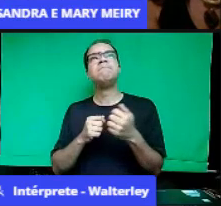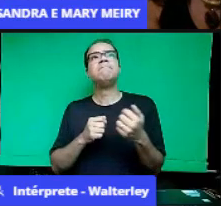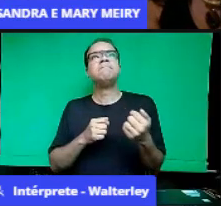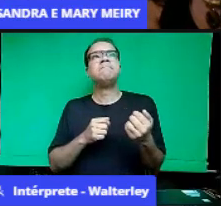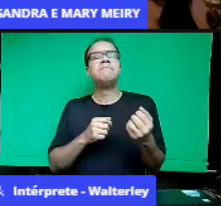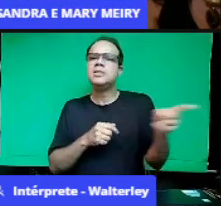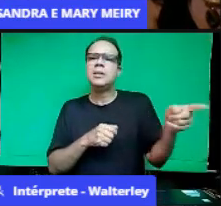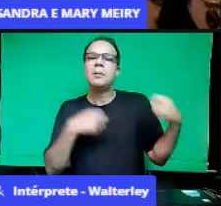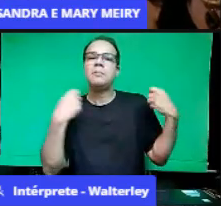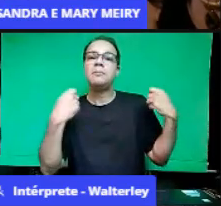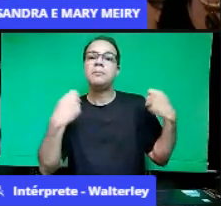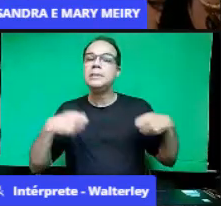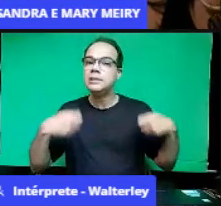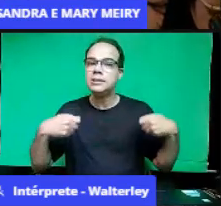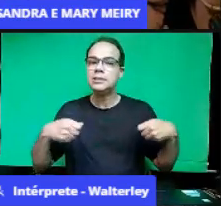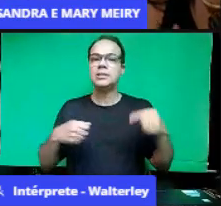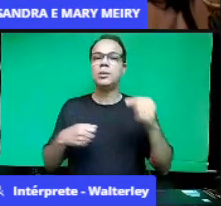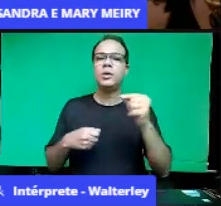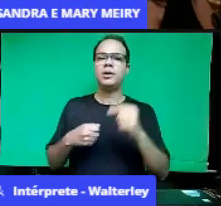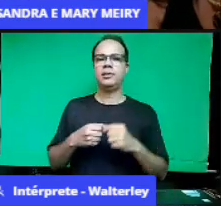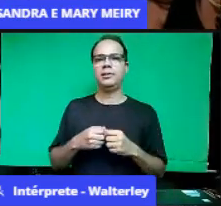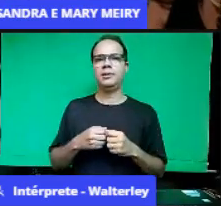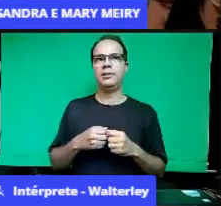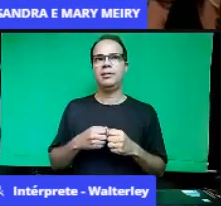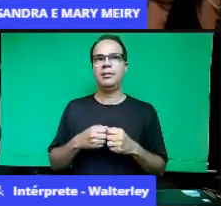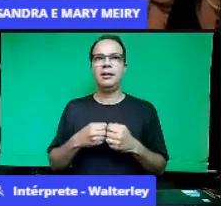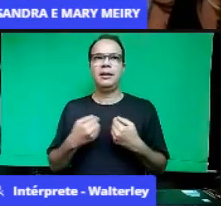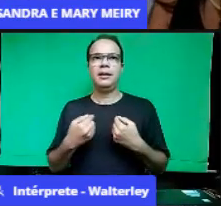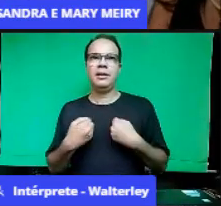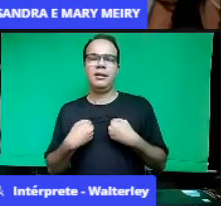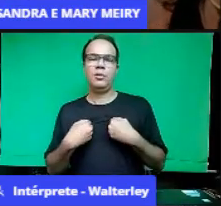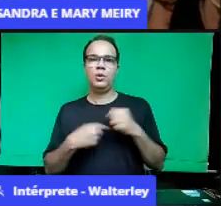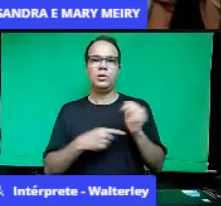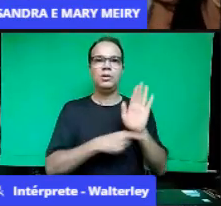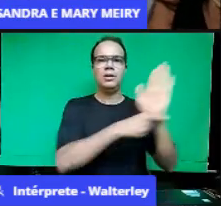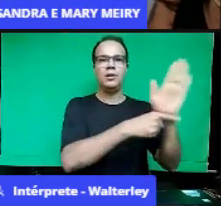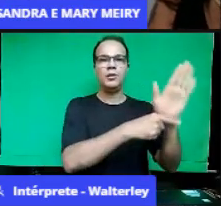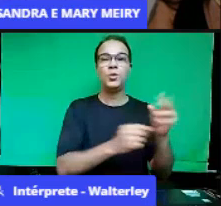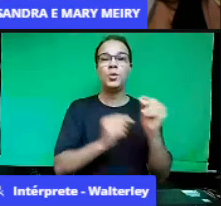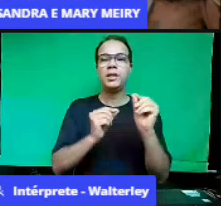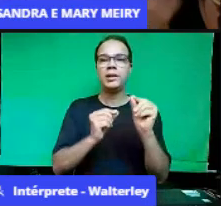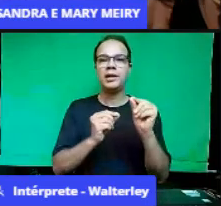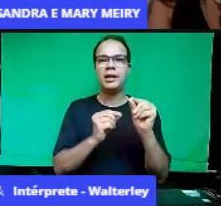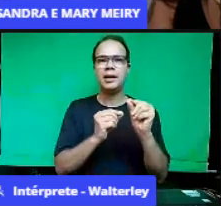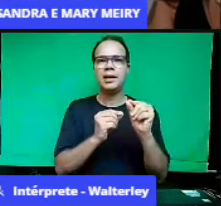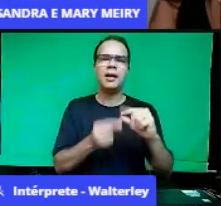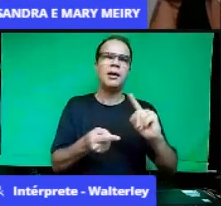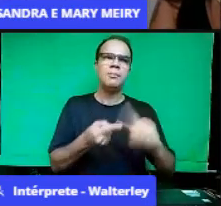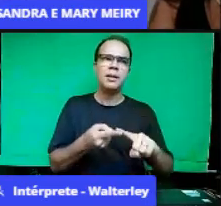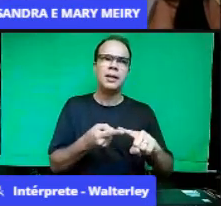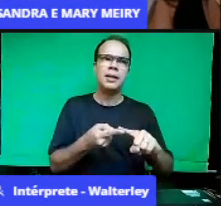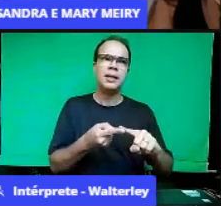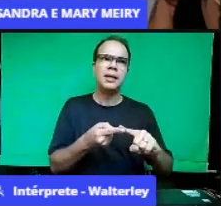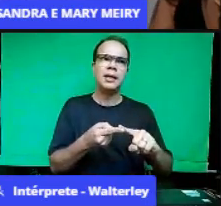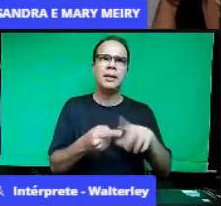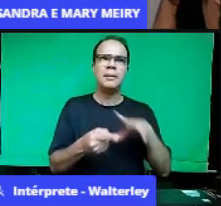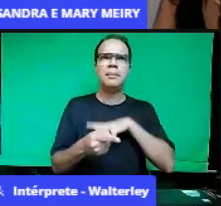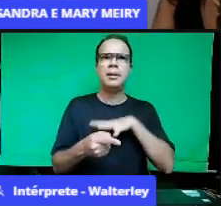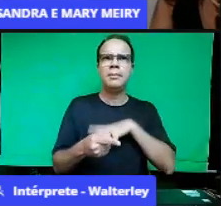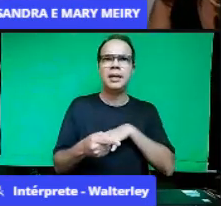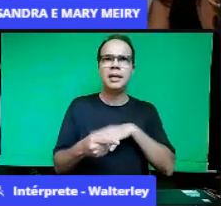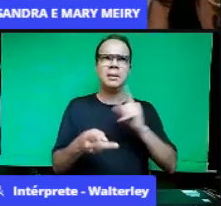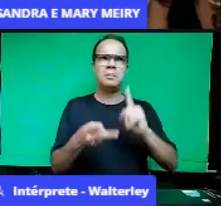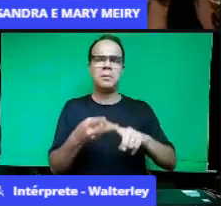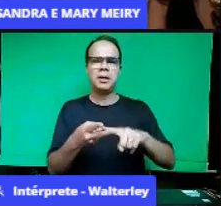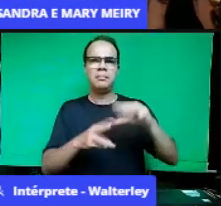quê? Né? O que eu favoreça o quê? Que área? É uma questão sensorial que precisa